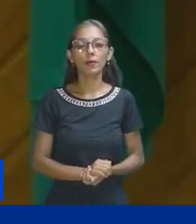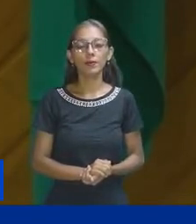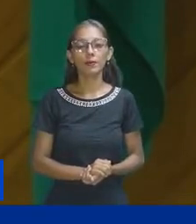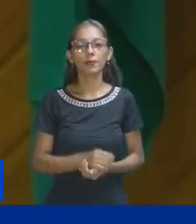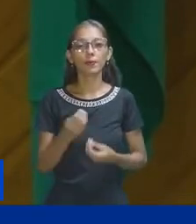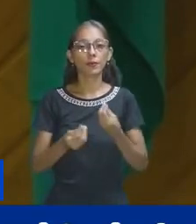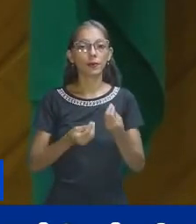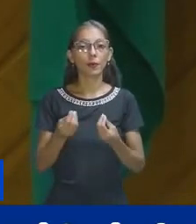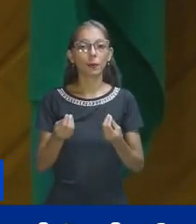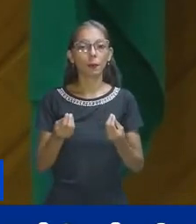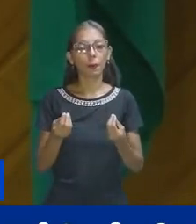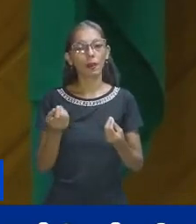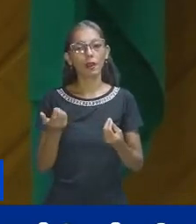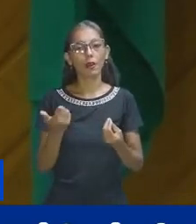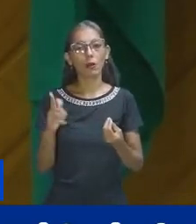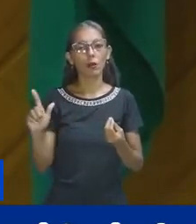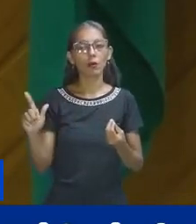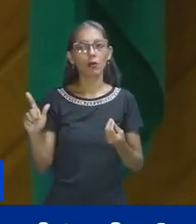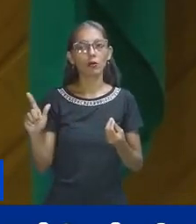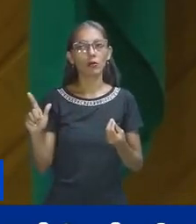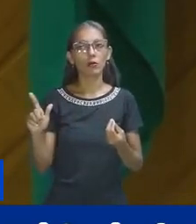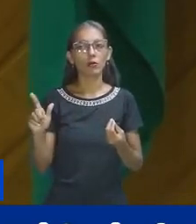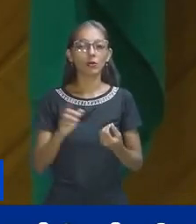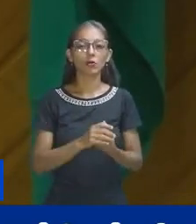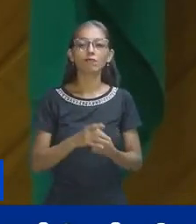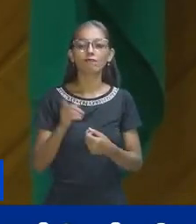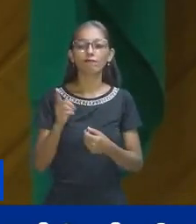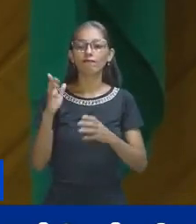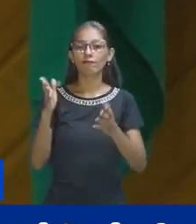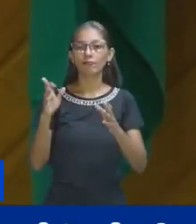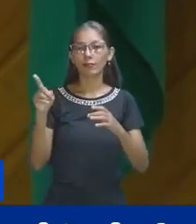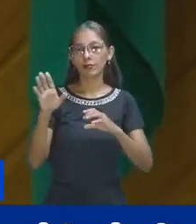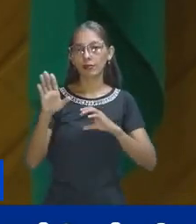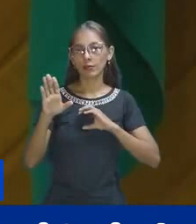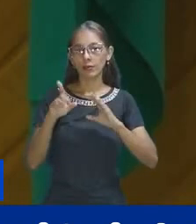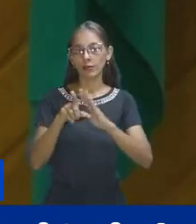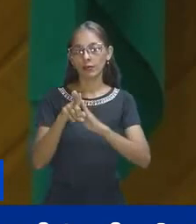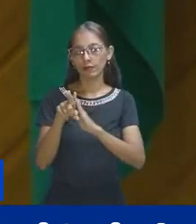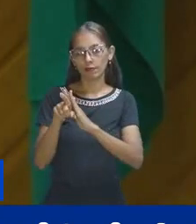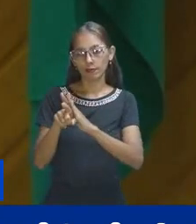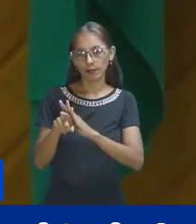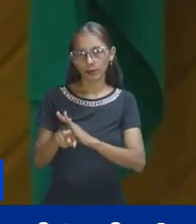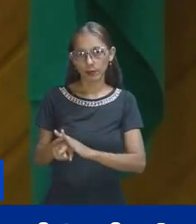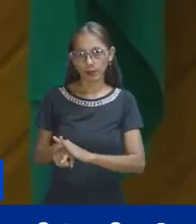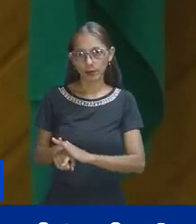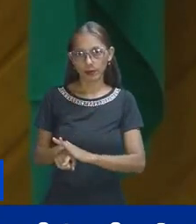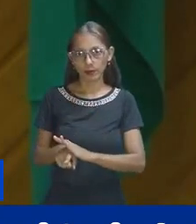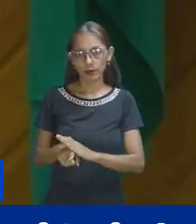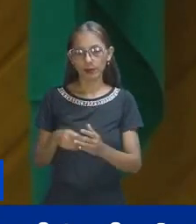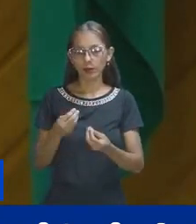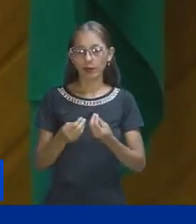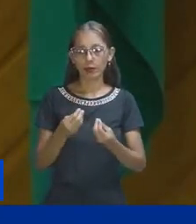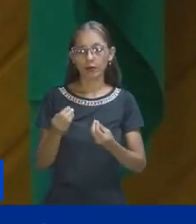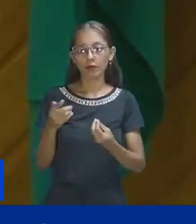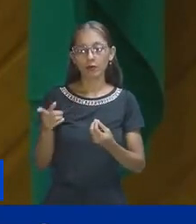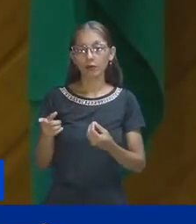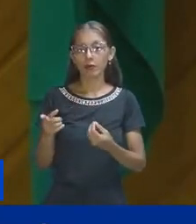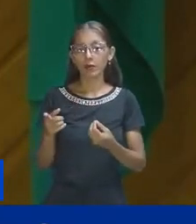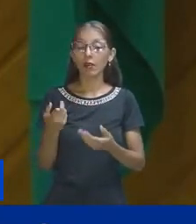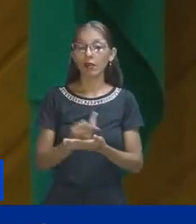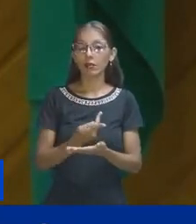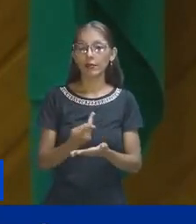menos, que o candidato investigado e representado deveria saber da conduta abusiva que